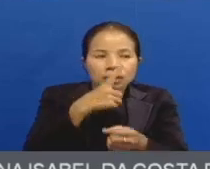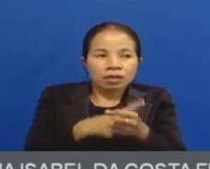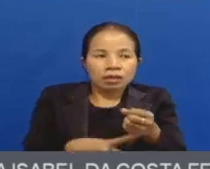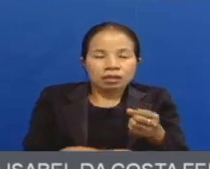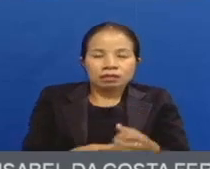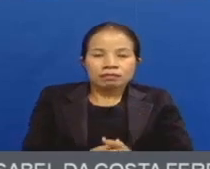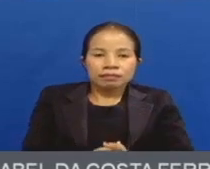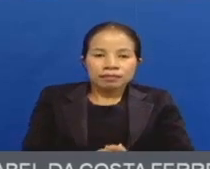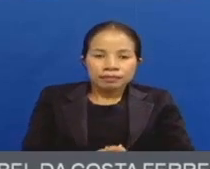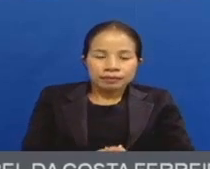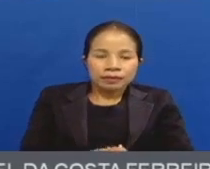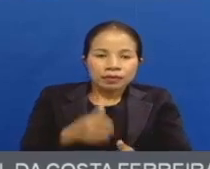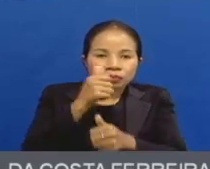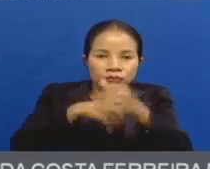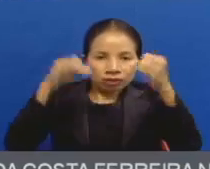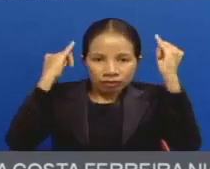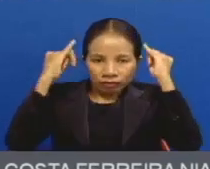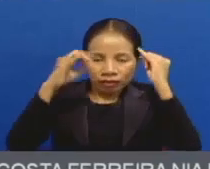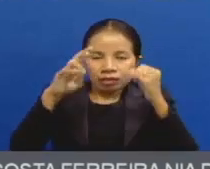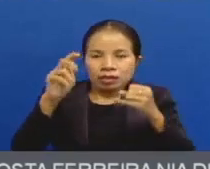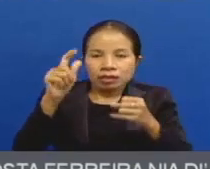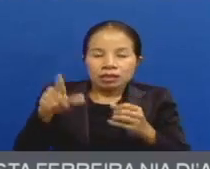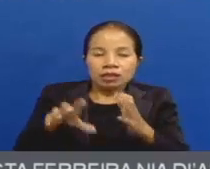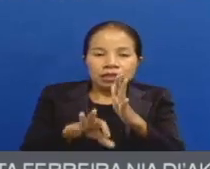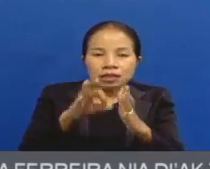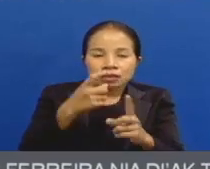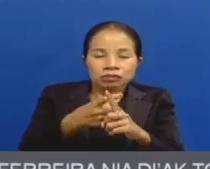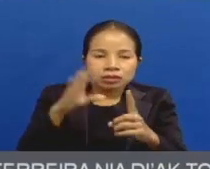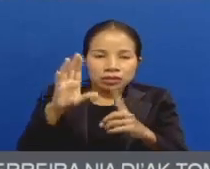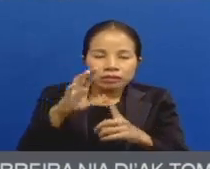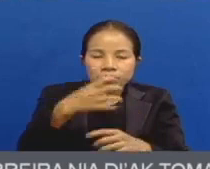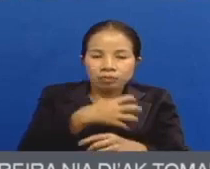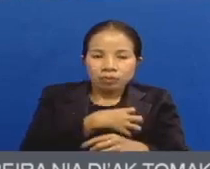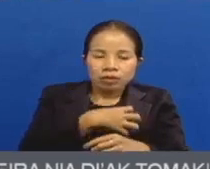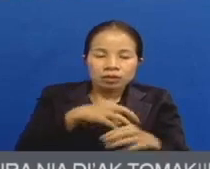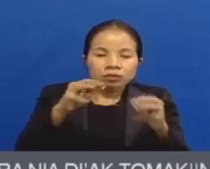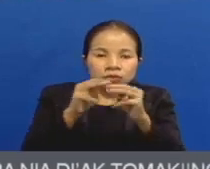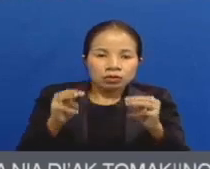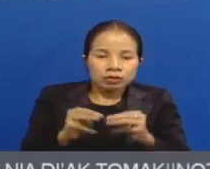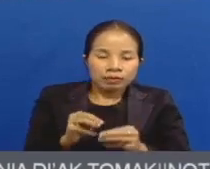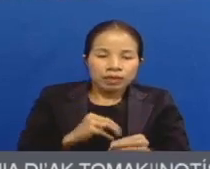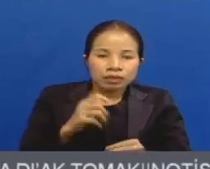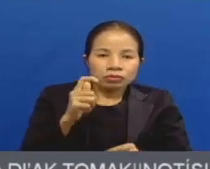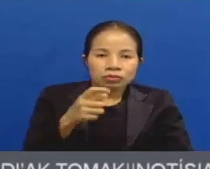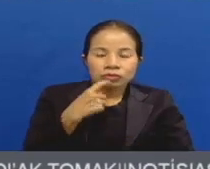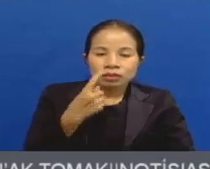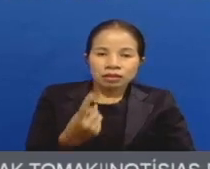Canectodang. Tuir informação na BRTTL retang husi seção Polícia Trânsito Município Manatutu